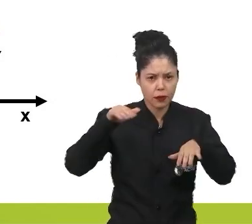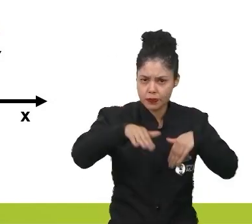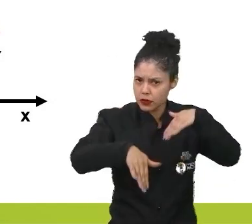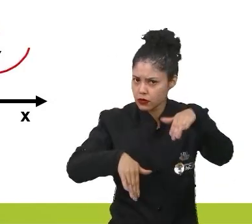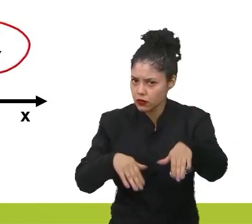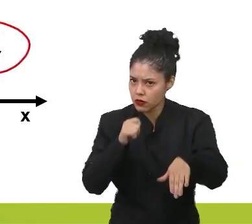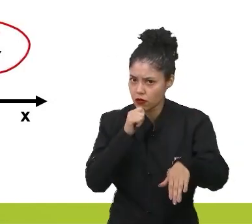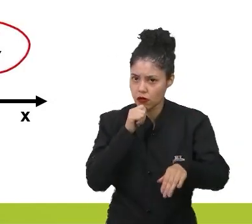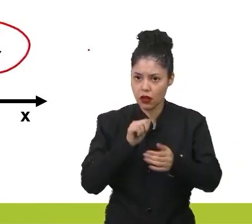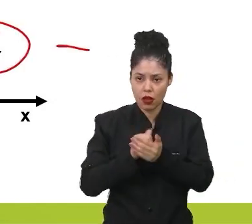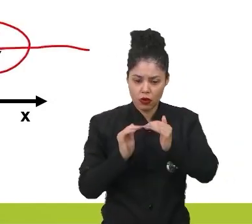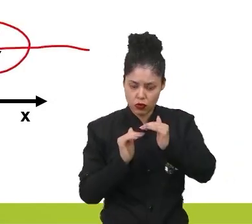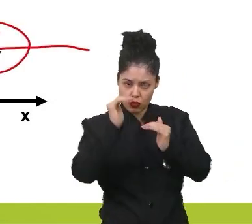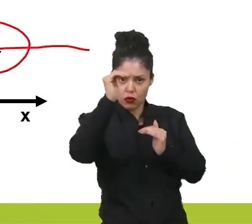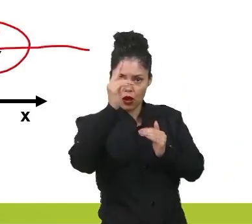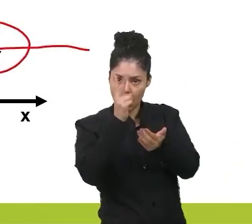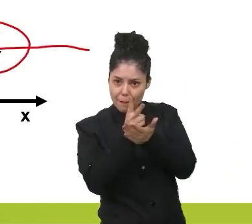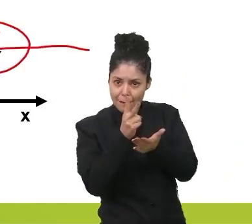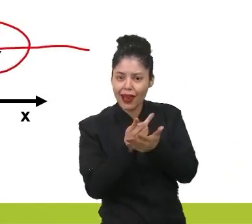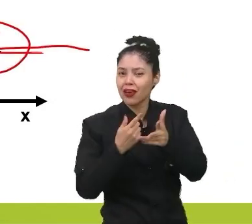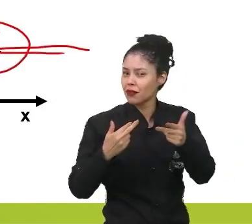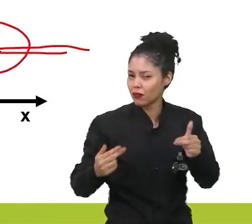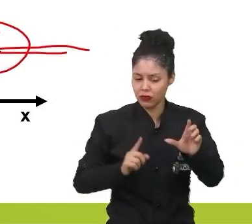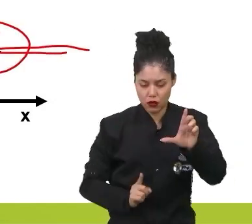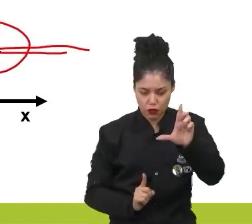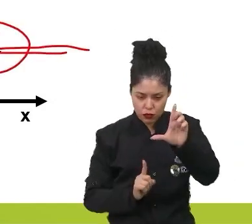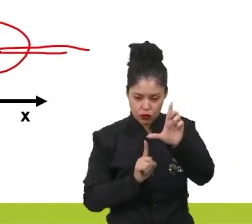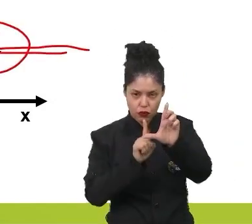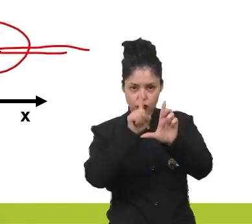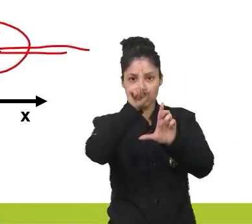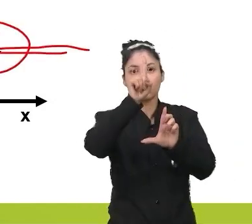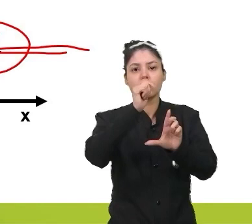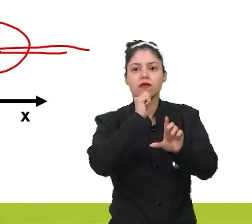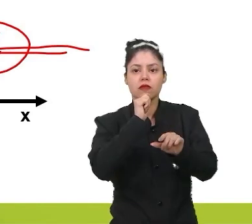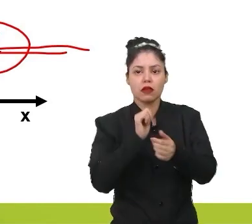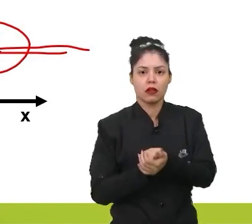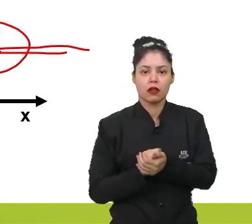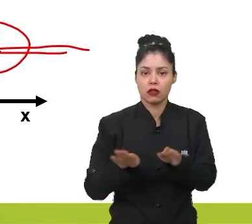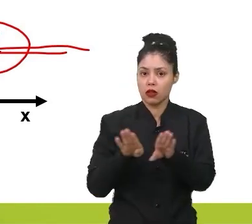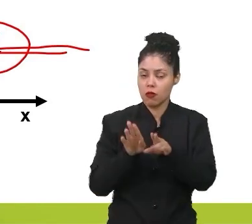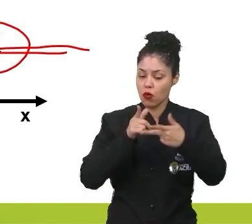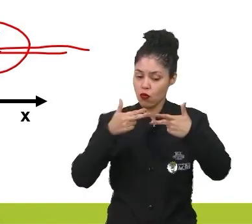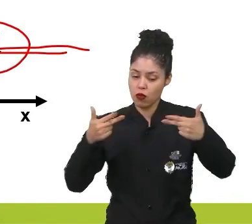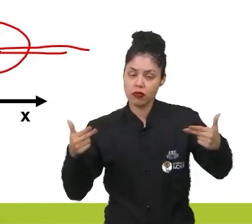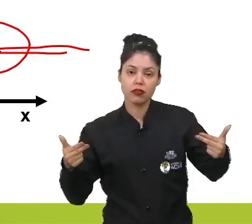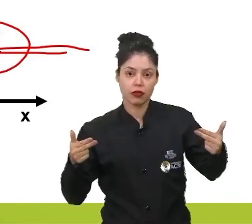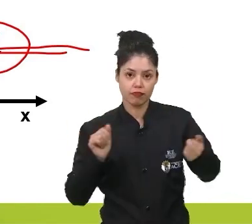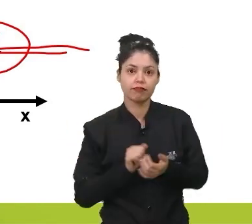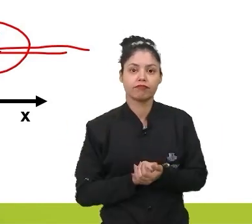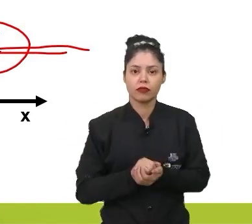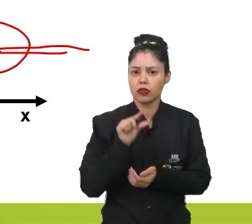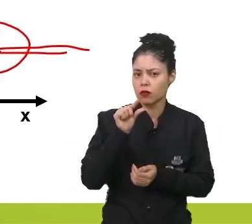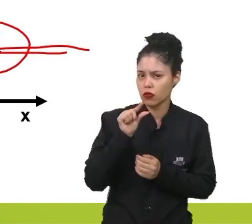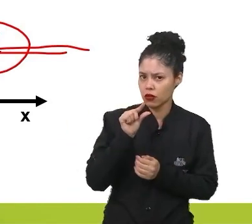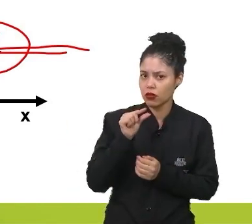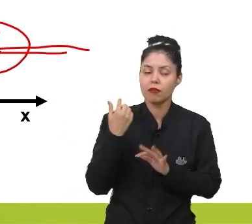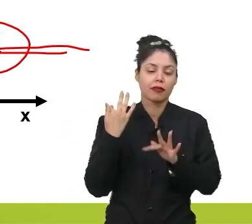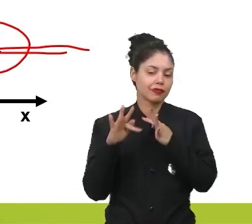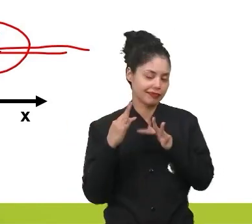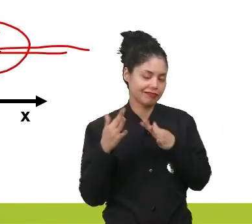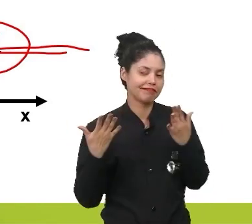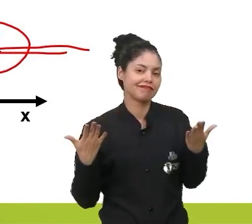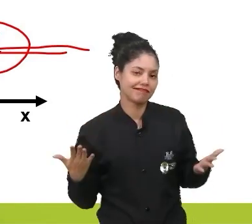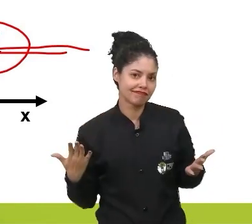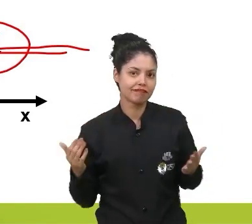ponto de máximo, de novo, olha aí o que acontece. Você pode comparar também o lançamento de um objeto, né? Aí você vai um pouco lá para a física.